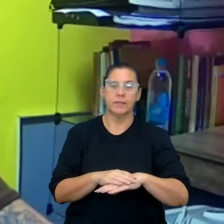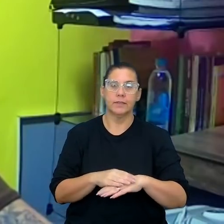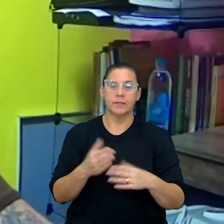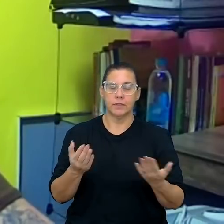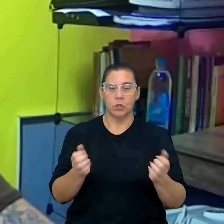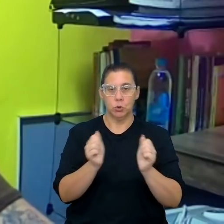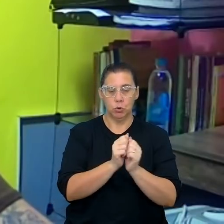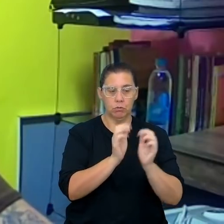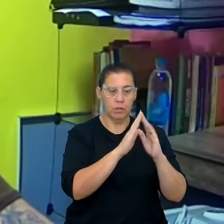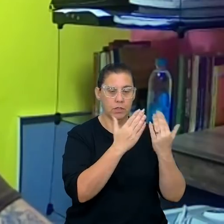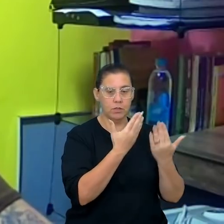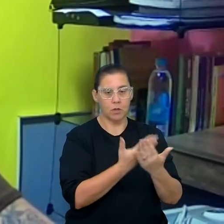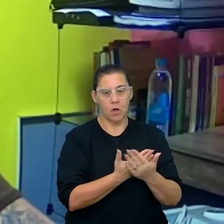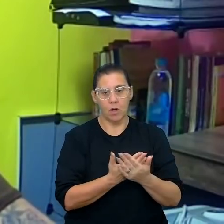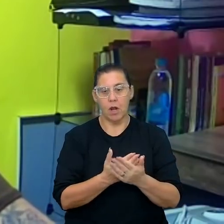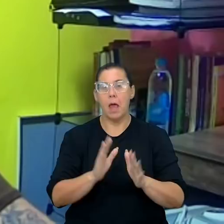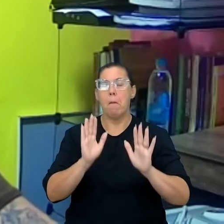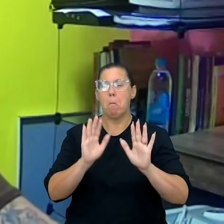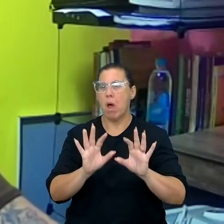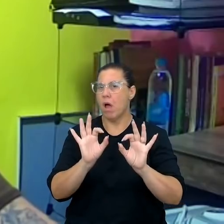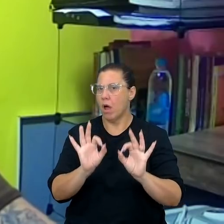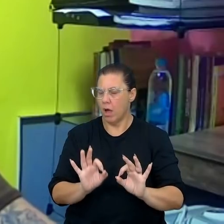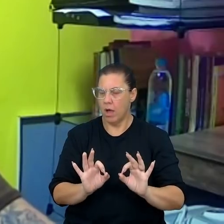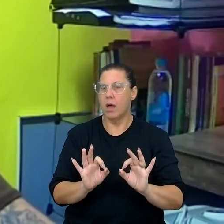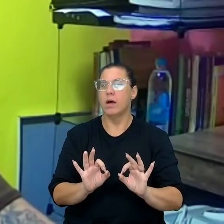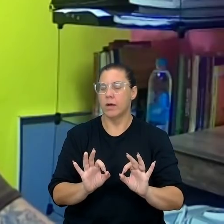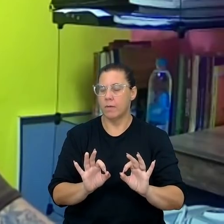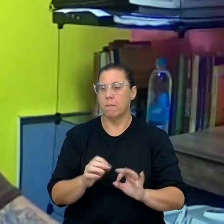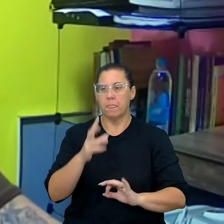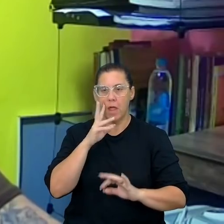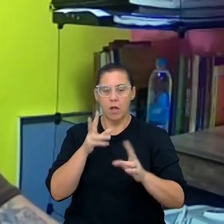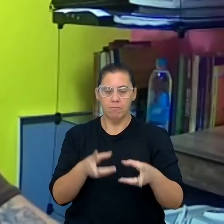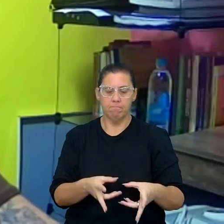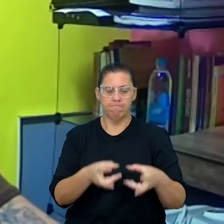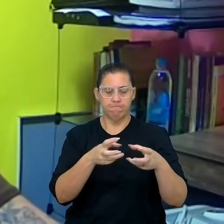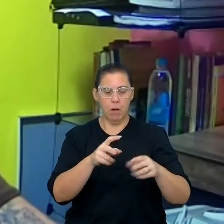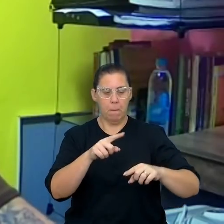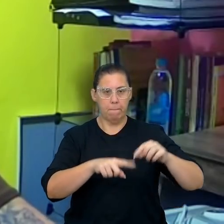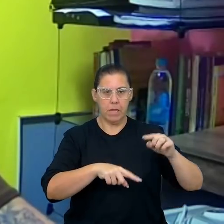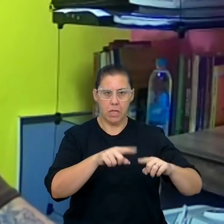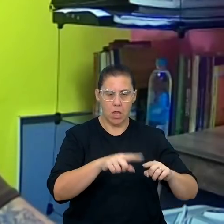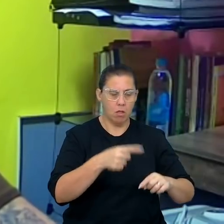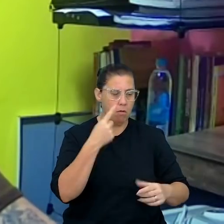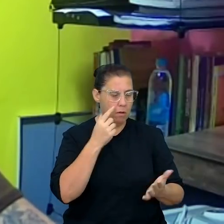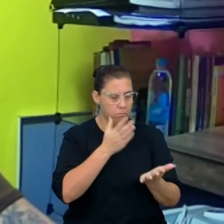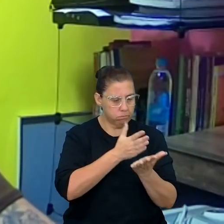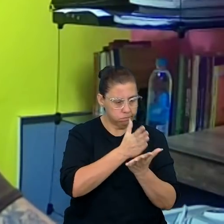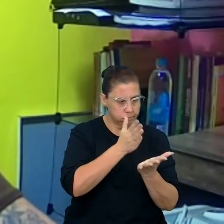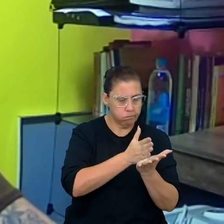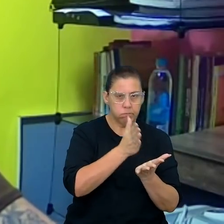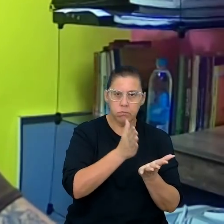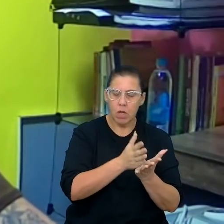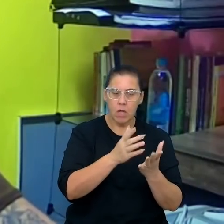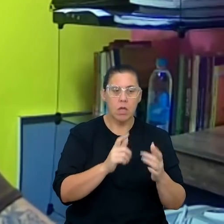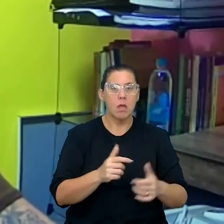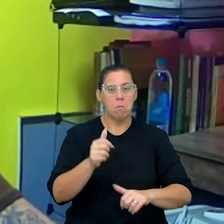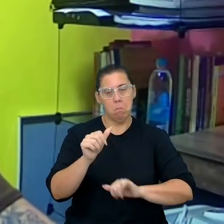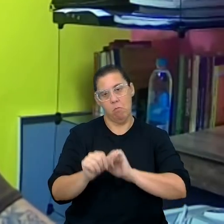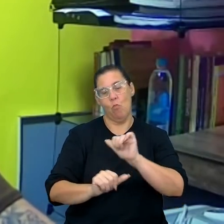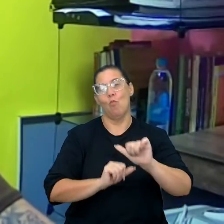na escola. Mas uma coisa certa, gente, é olhar para o material, olhar para os encaminhamentos e